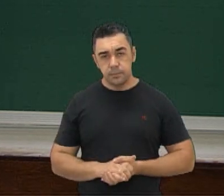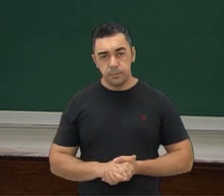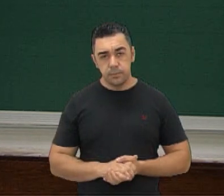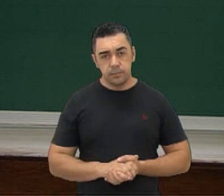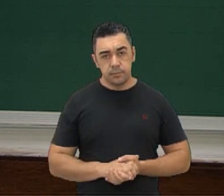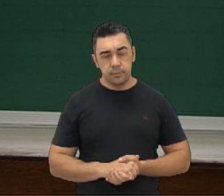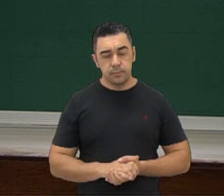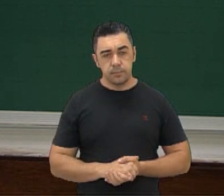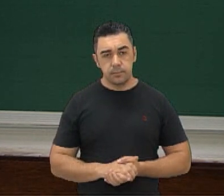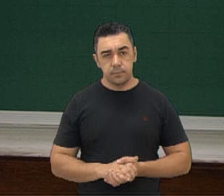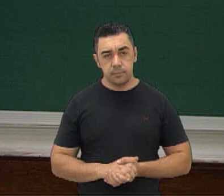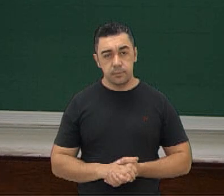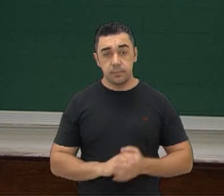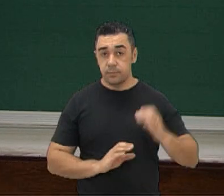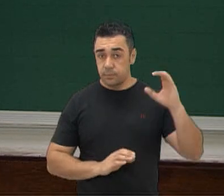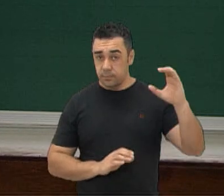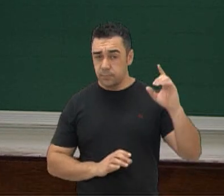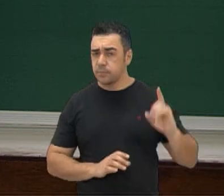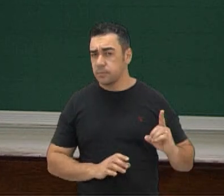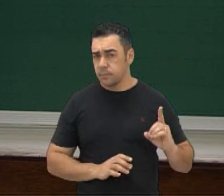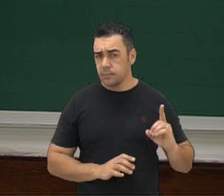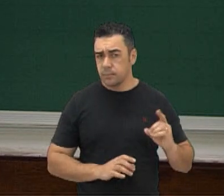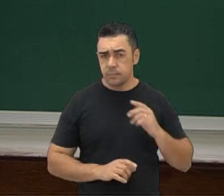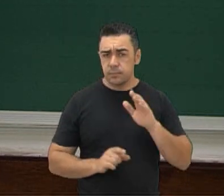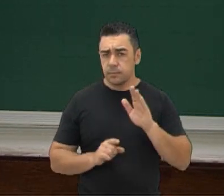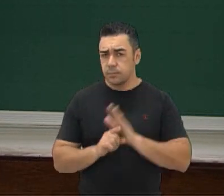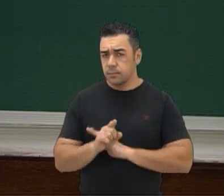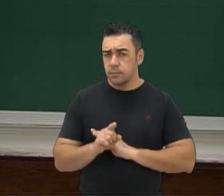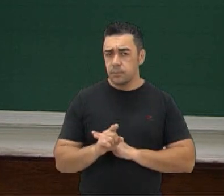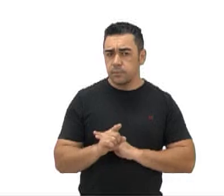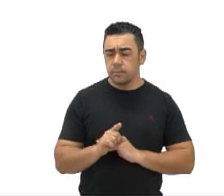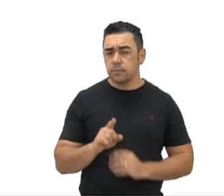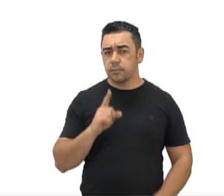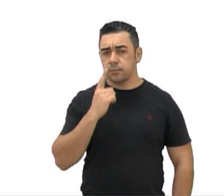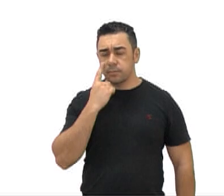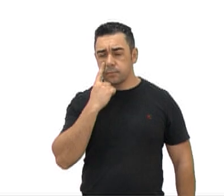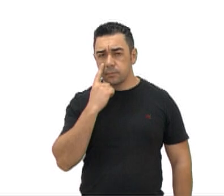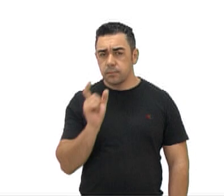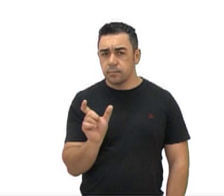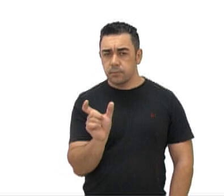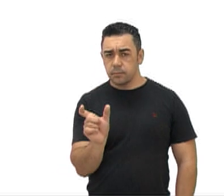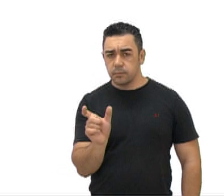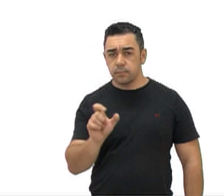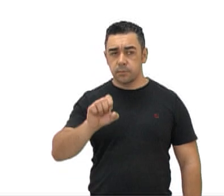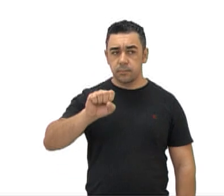Na letra C e D, ele usa uma palavra